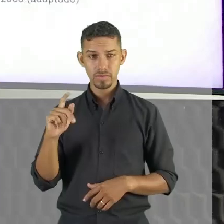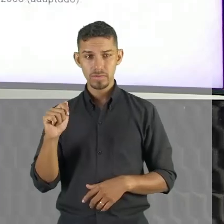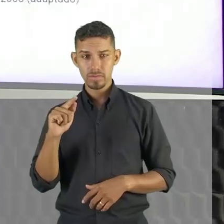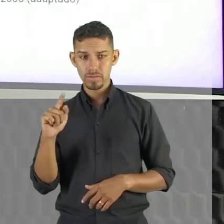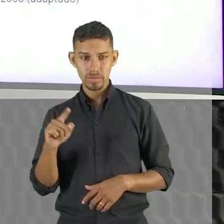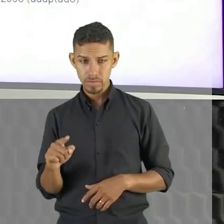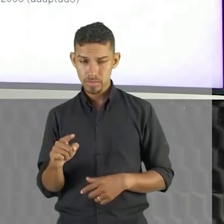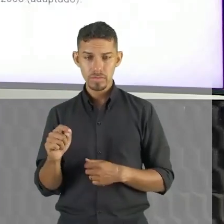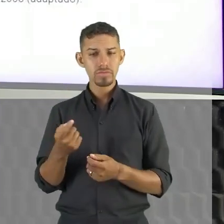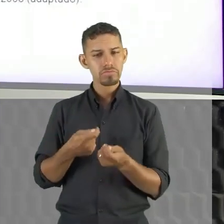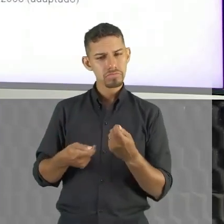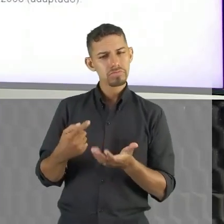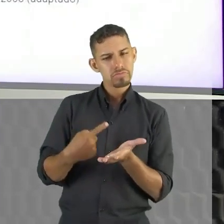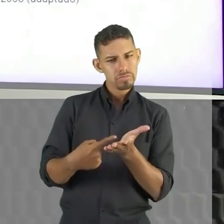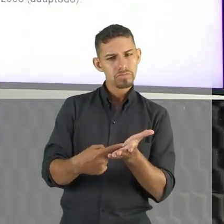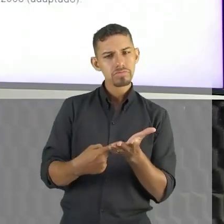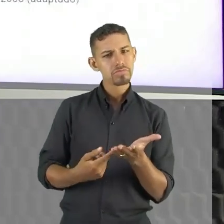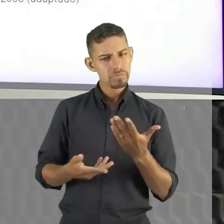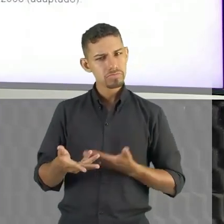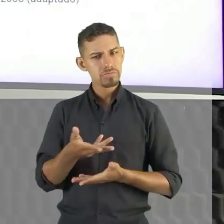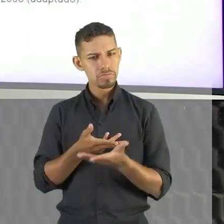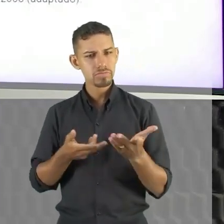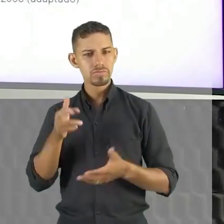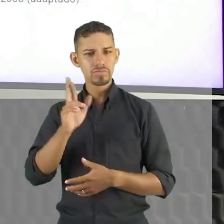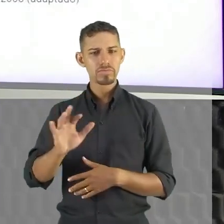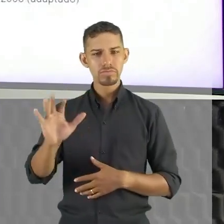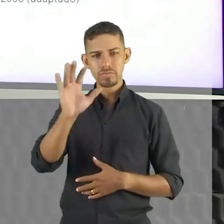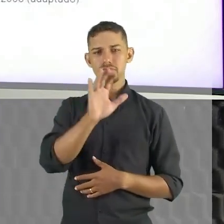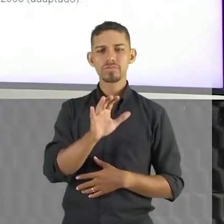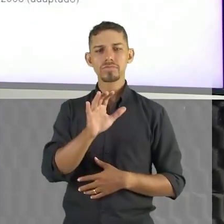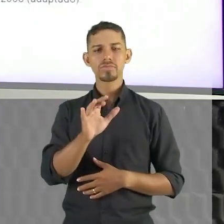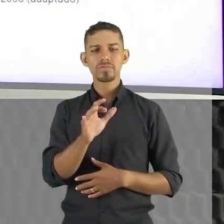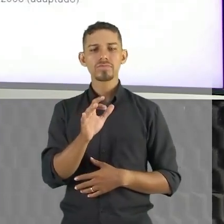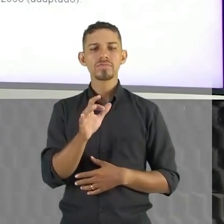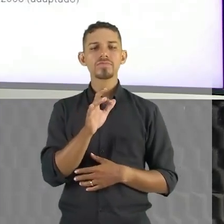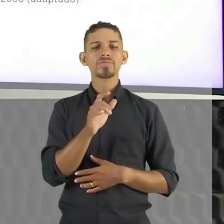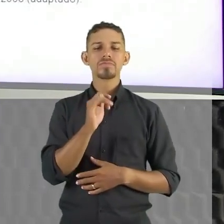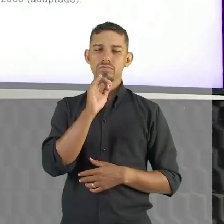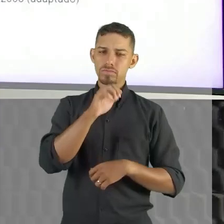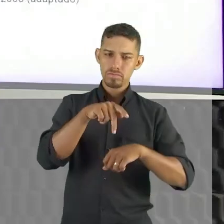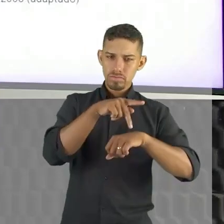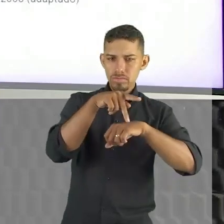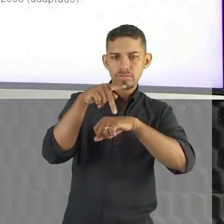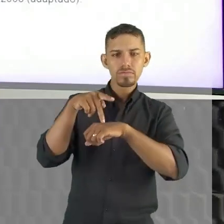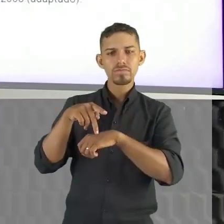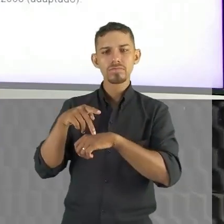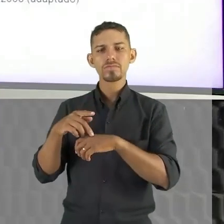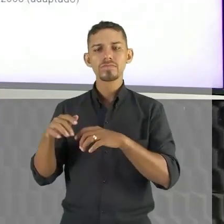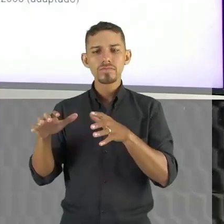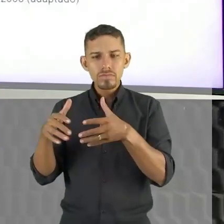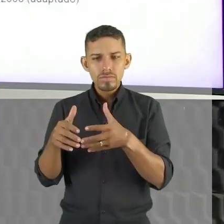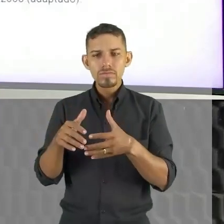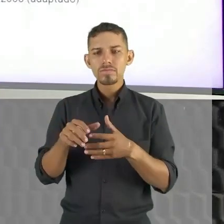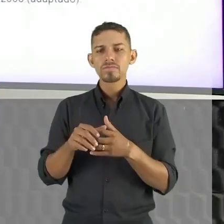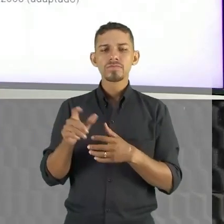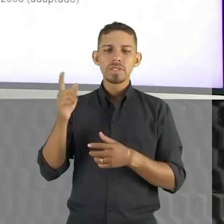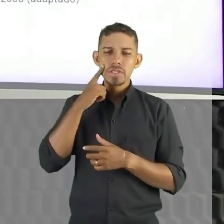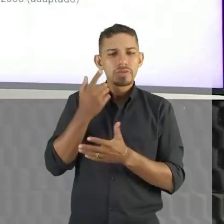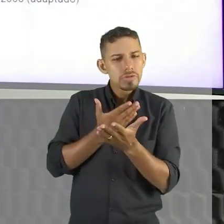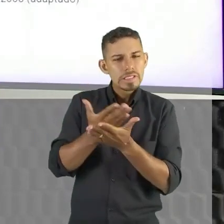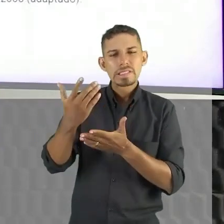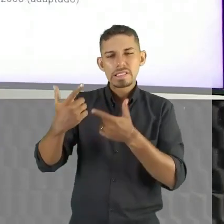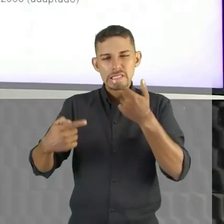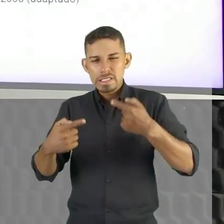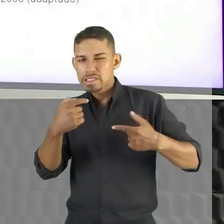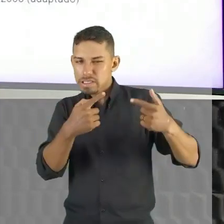negociou o arrendamento da região a uma entidade internacional, né, que é um sindicato boliviano, iniciando violentas disputas dos dois